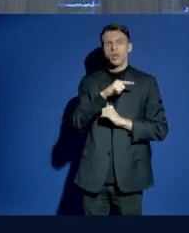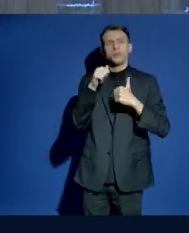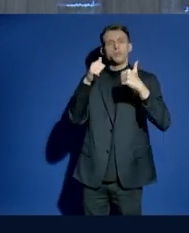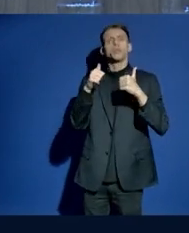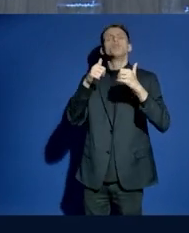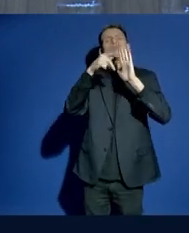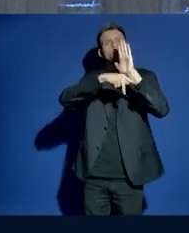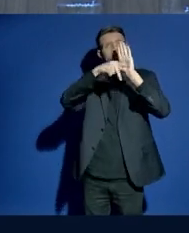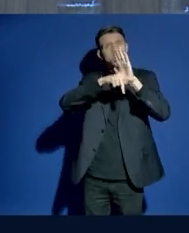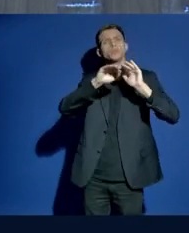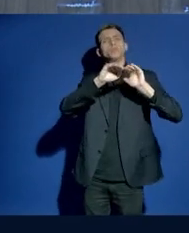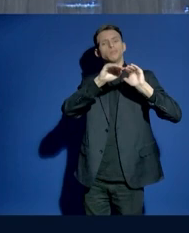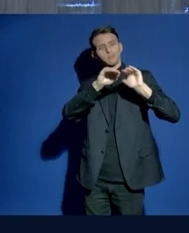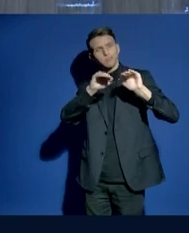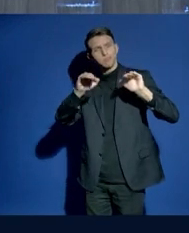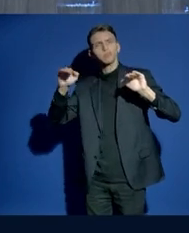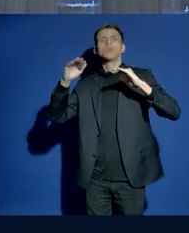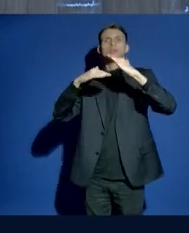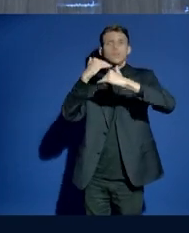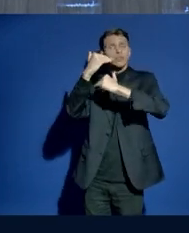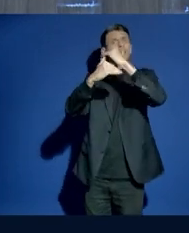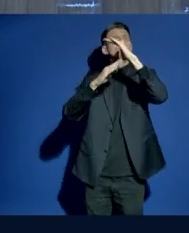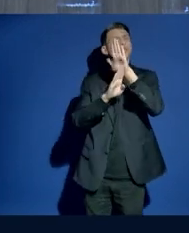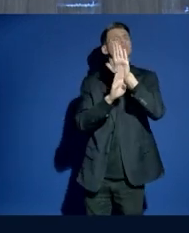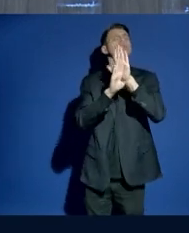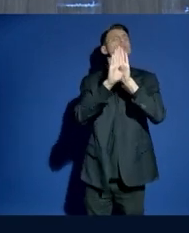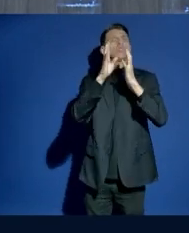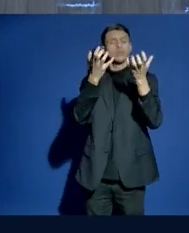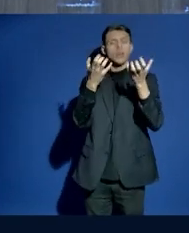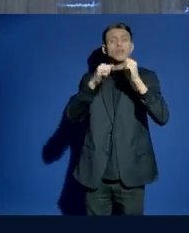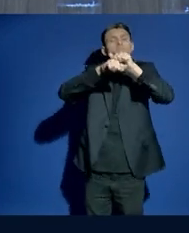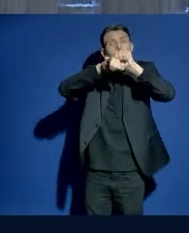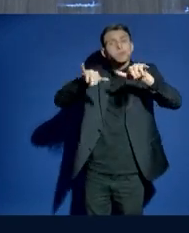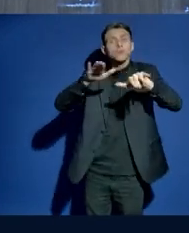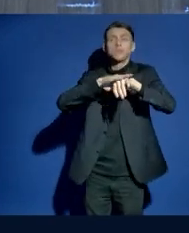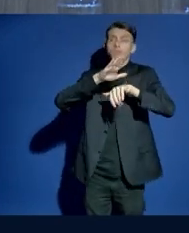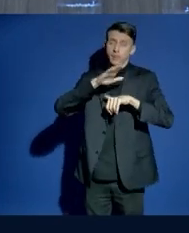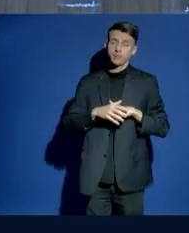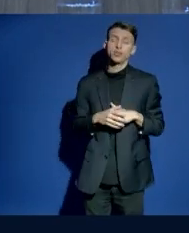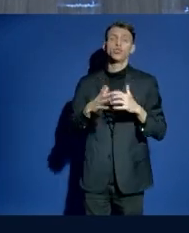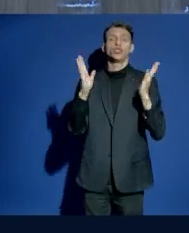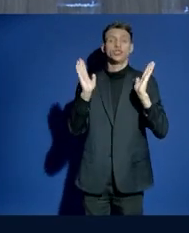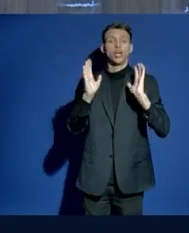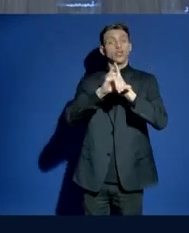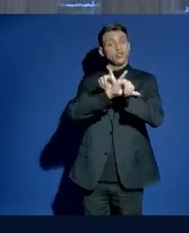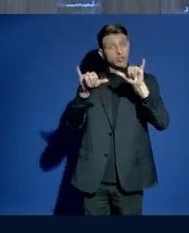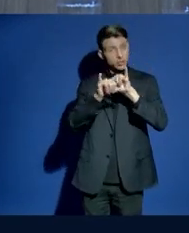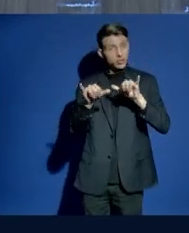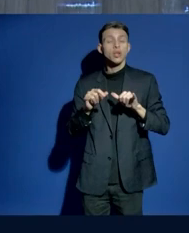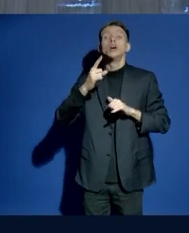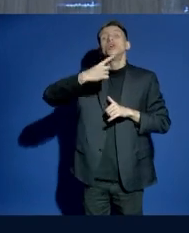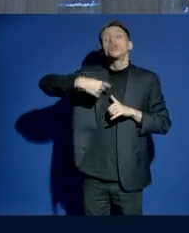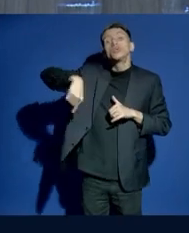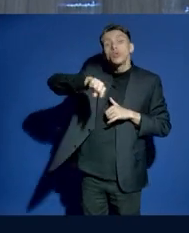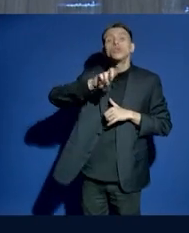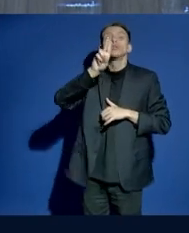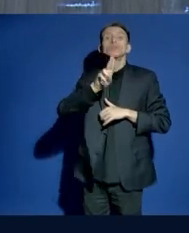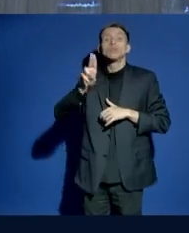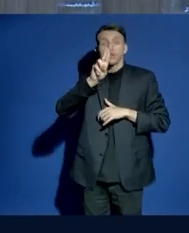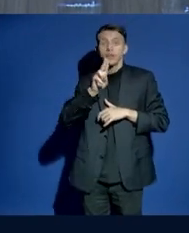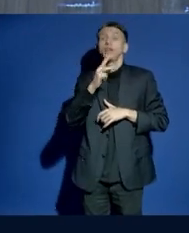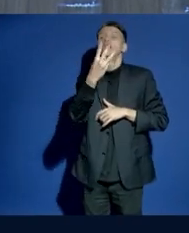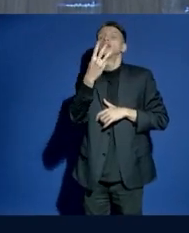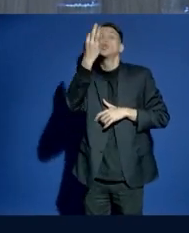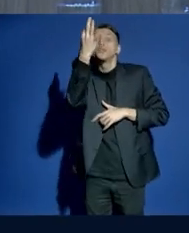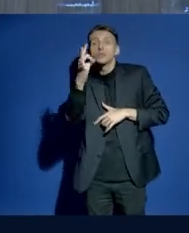do do do projeto e crescer esse projeto hoje como eu como eu comentei aqui nós estamos eh utilizando 3%